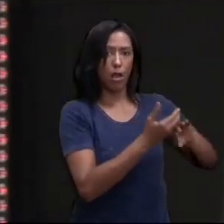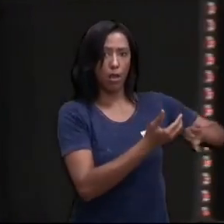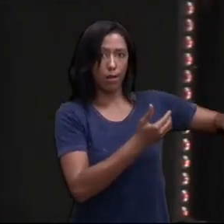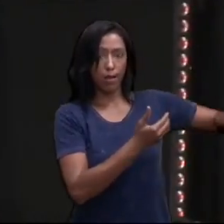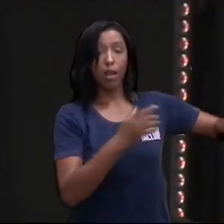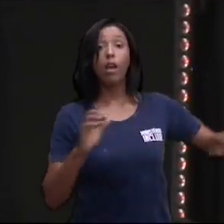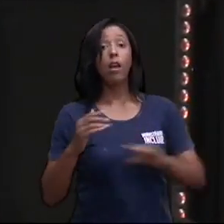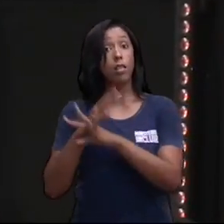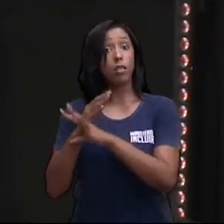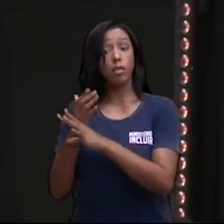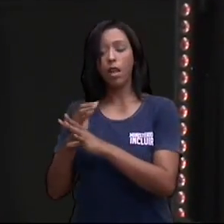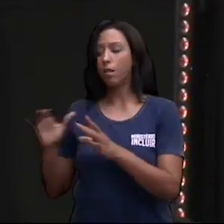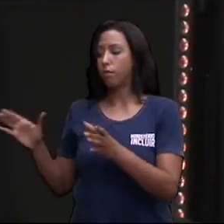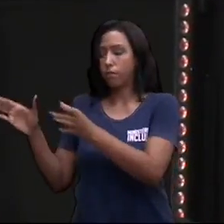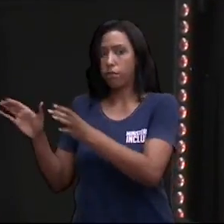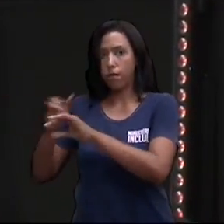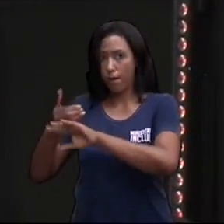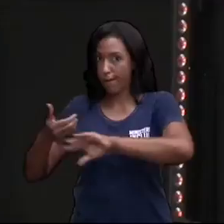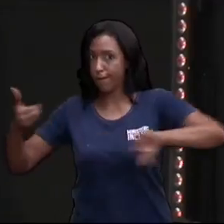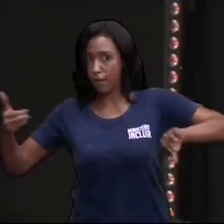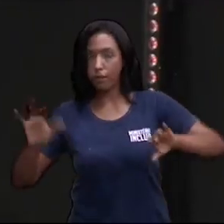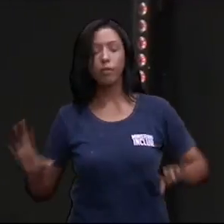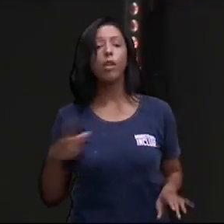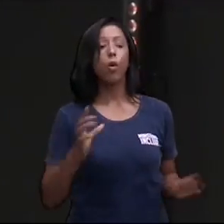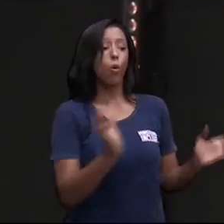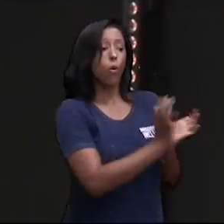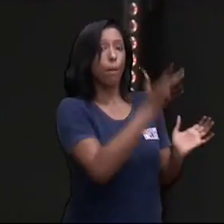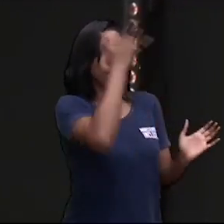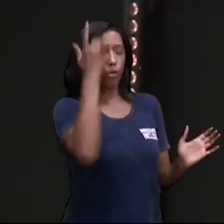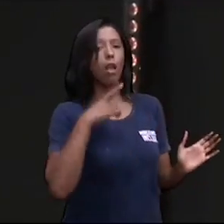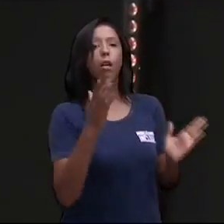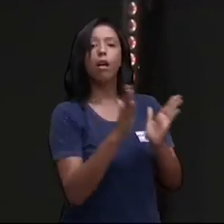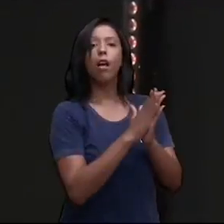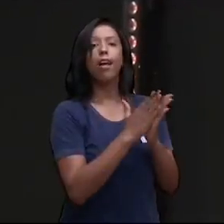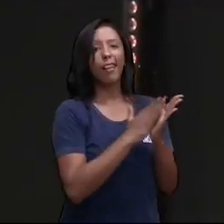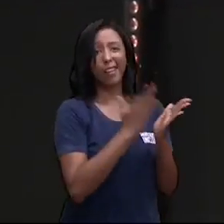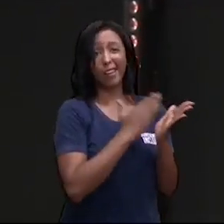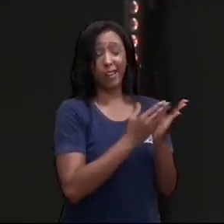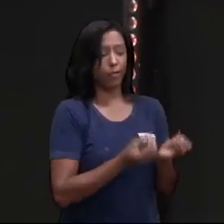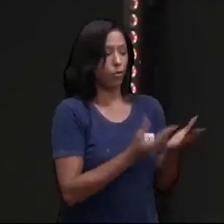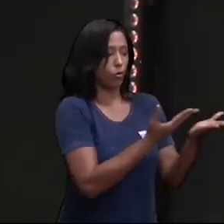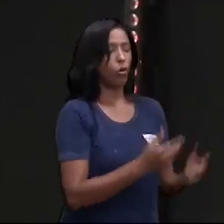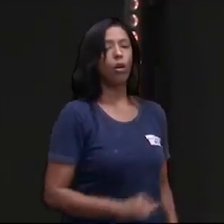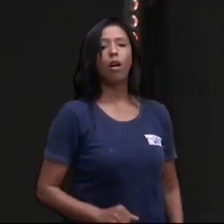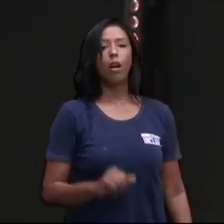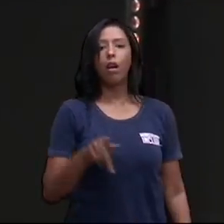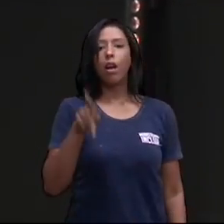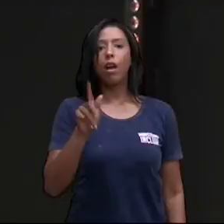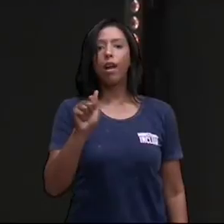pessoas e bota aqui e para esse grupo de pessoas eu vou entregar livros do nit do Karl